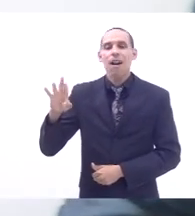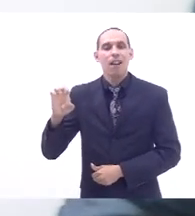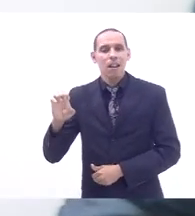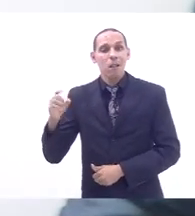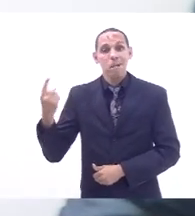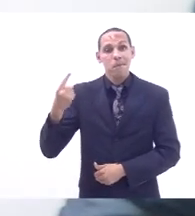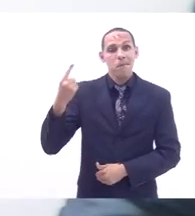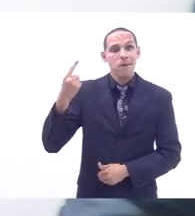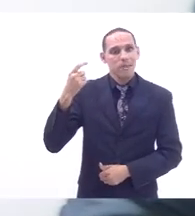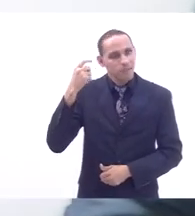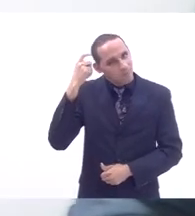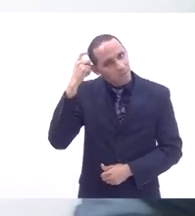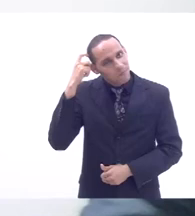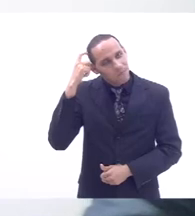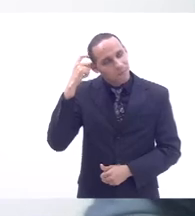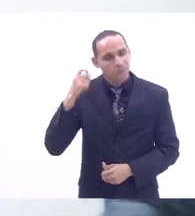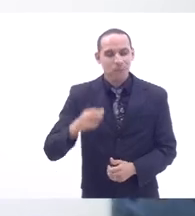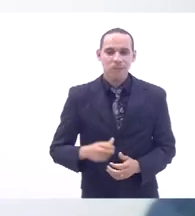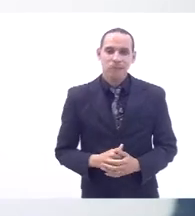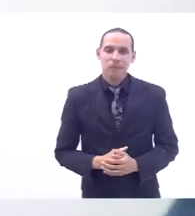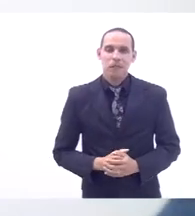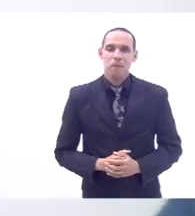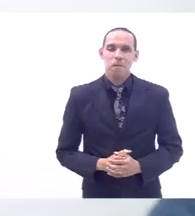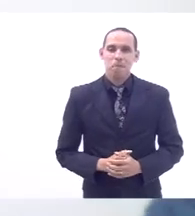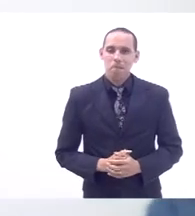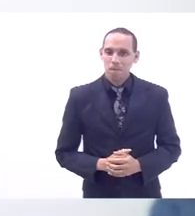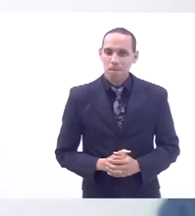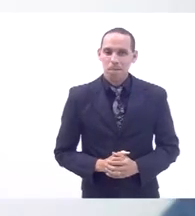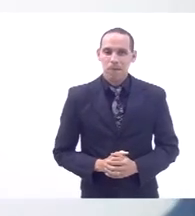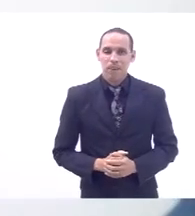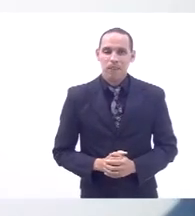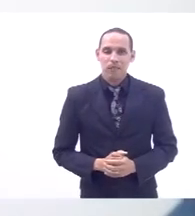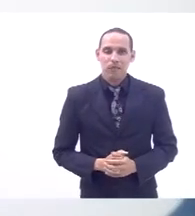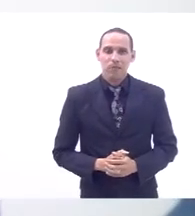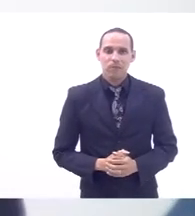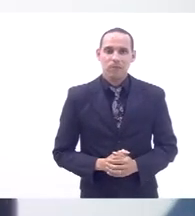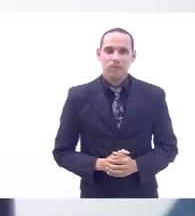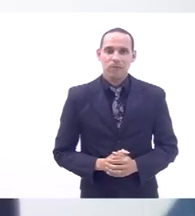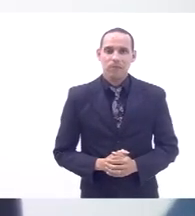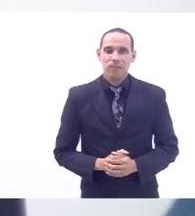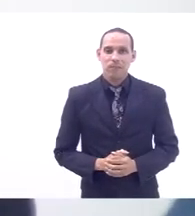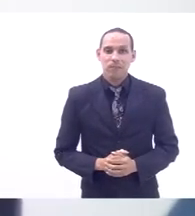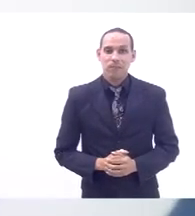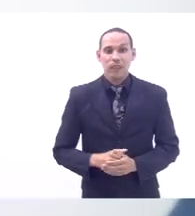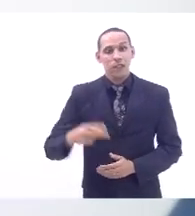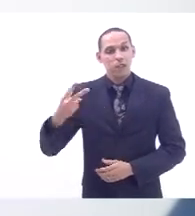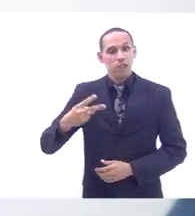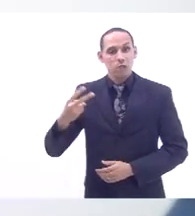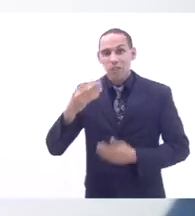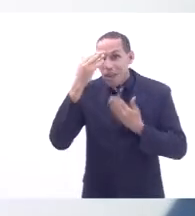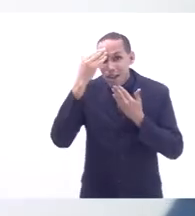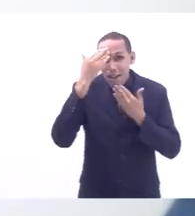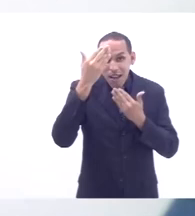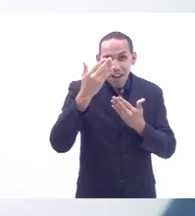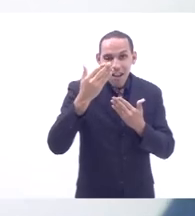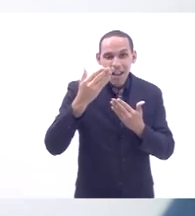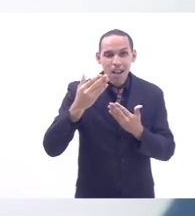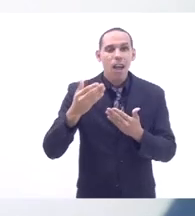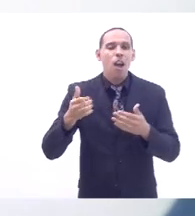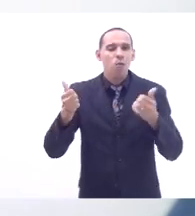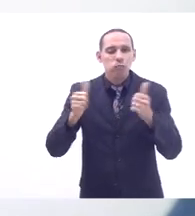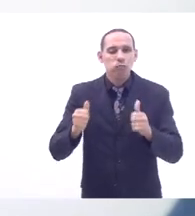ekeji adupe lowo gbogbo awon iranmo ile wa. Em segundo lugar, agradecemos todos os nossos